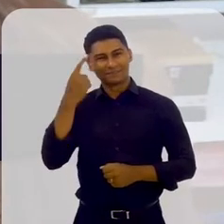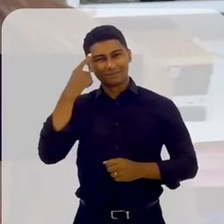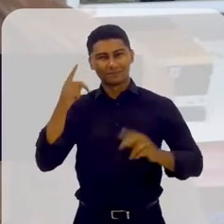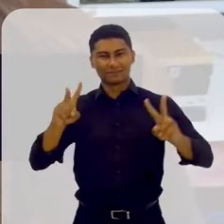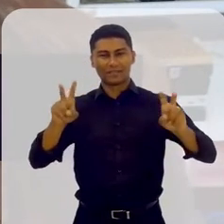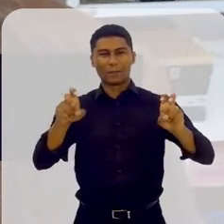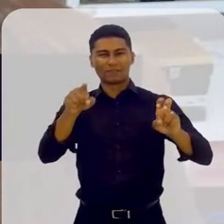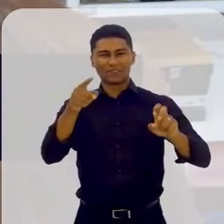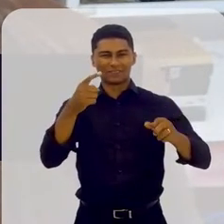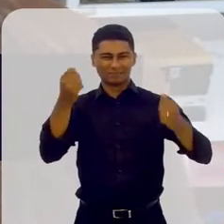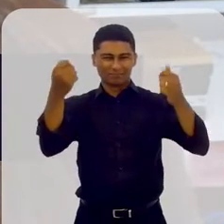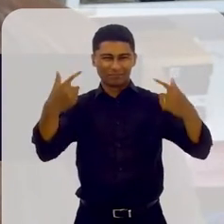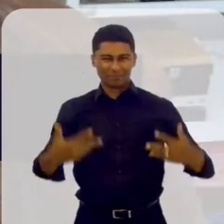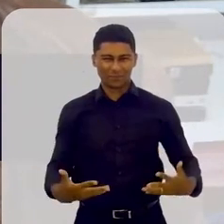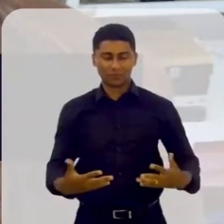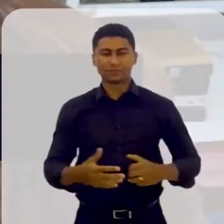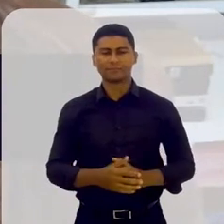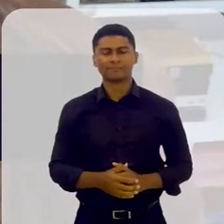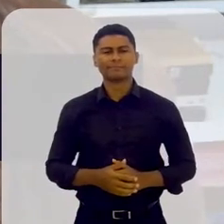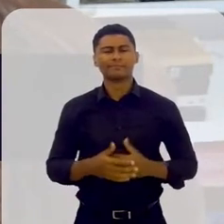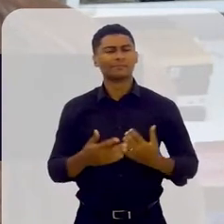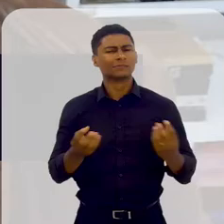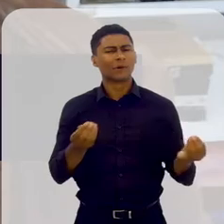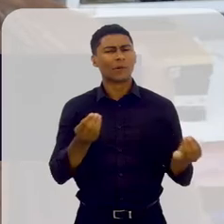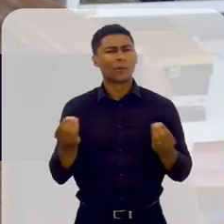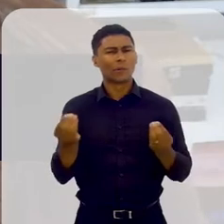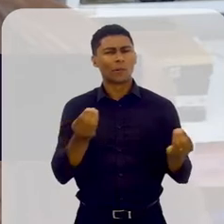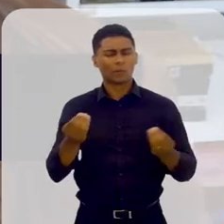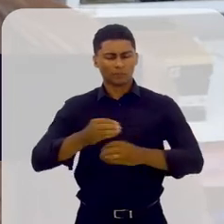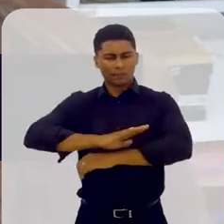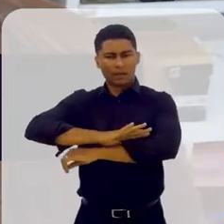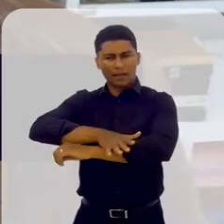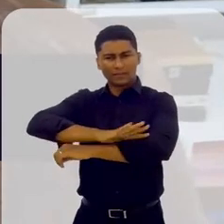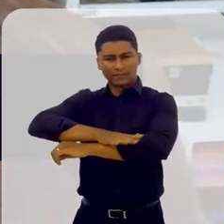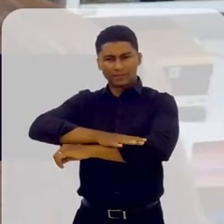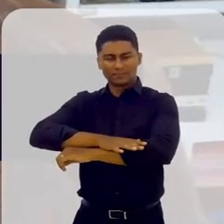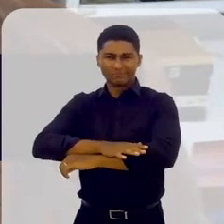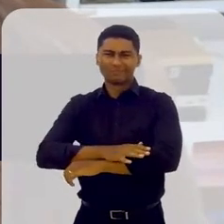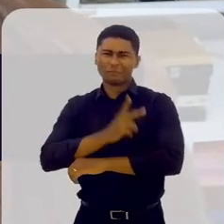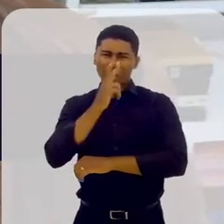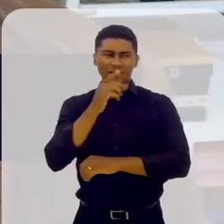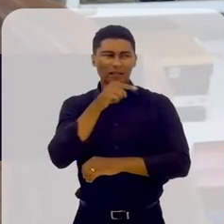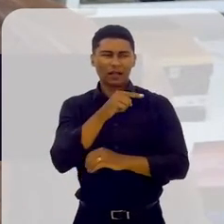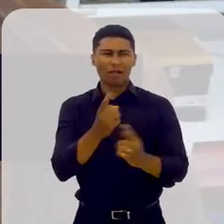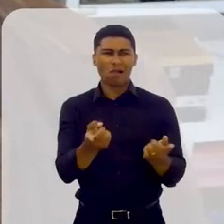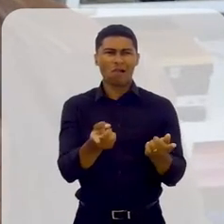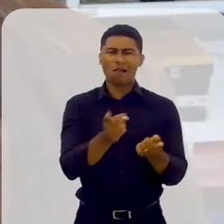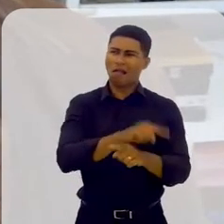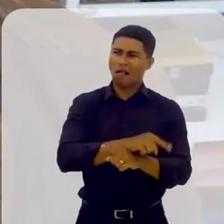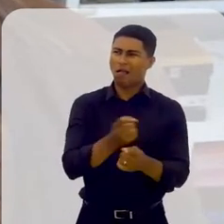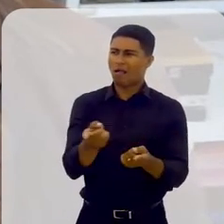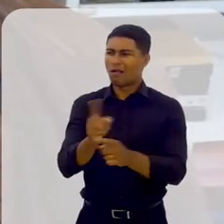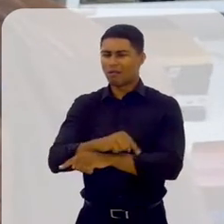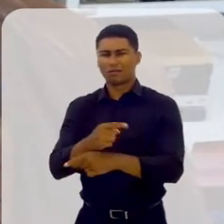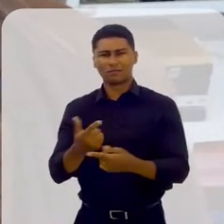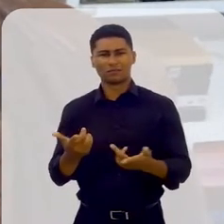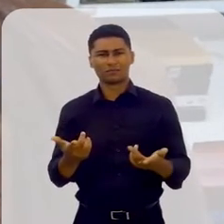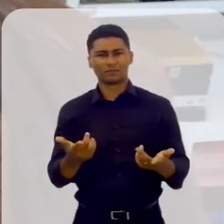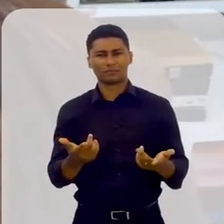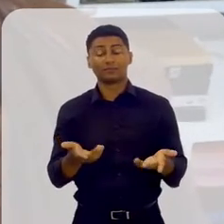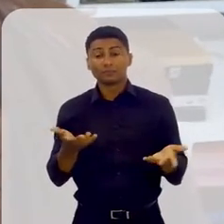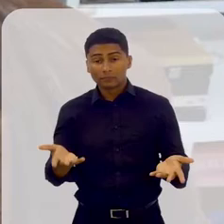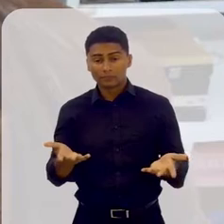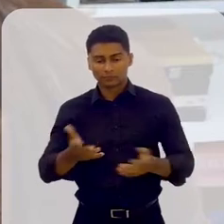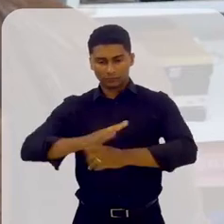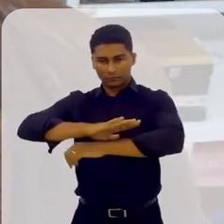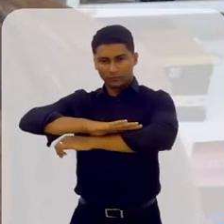reforcei esse tema que você já vinha falando. Como é que esse fenômeno do racismo é um fenômeno contraditório, né, em muitos aspectos.